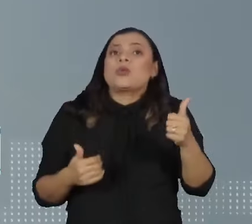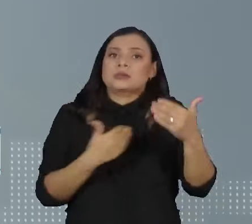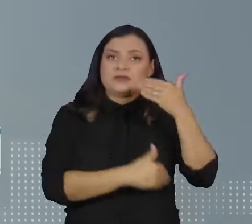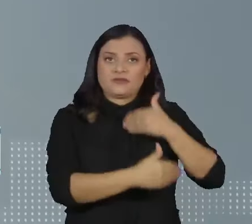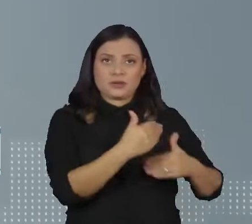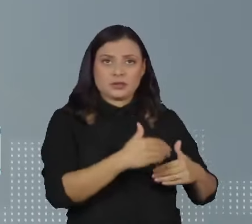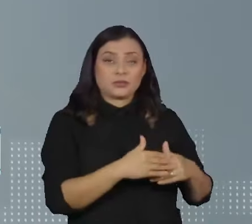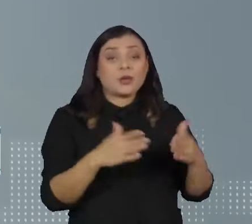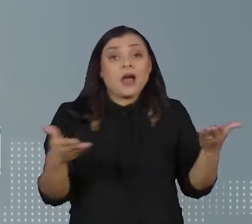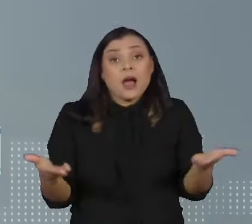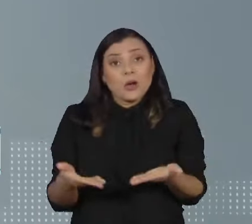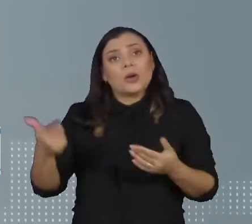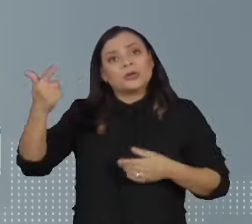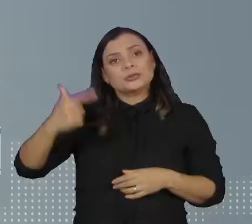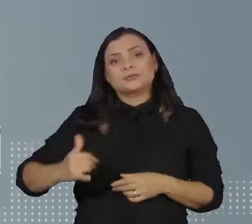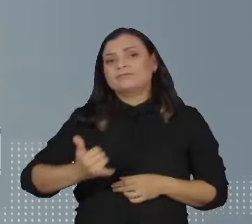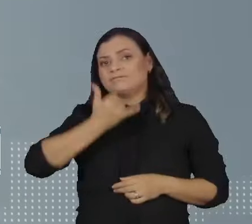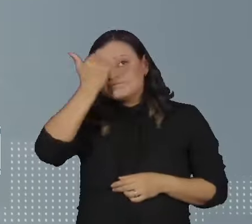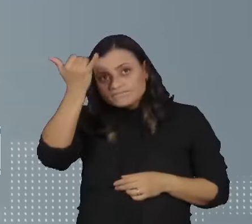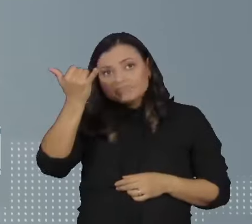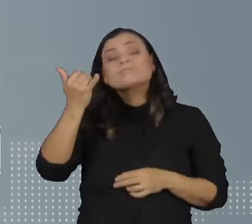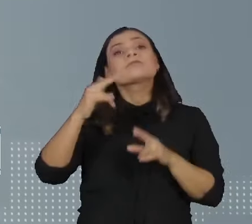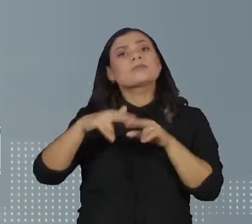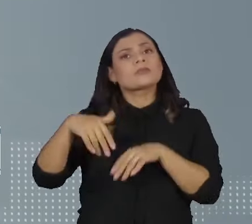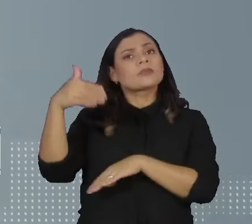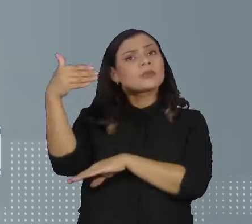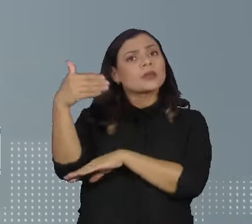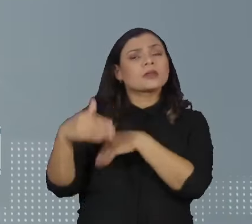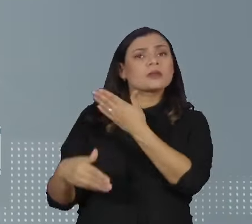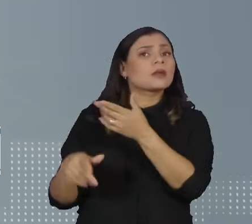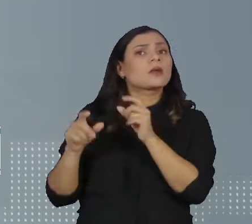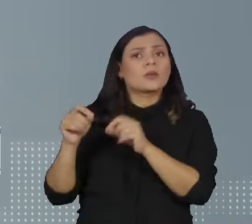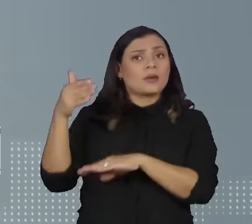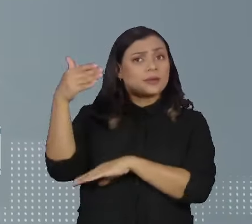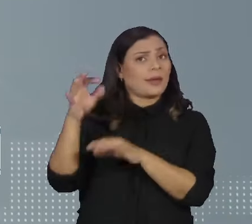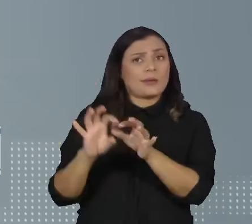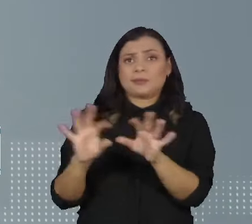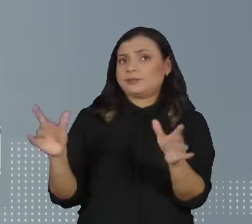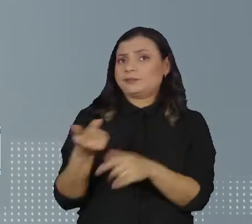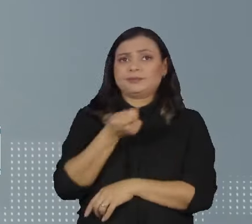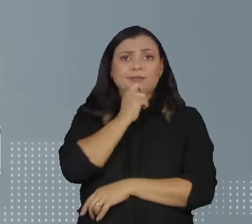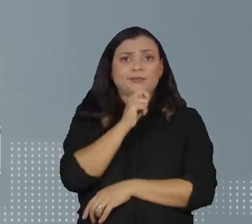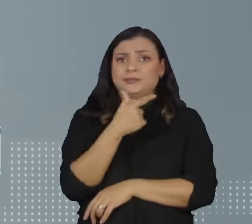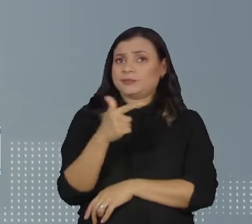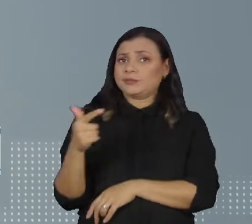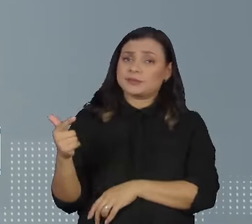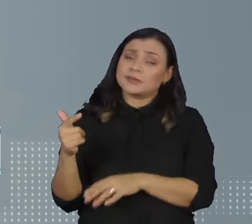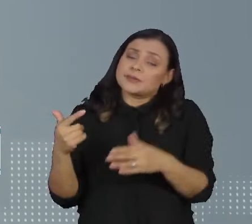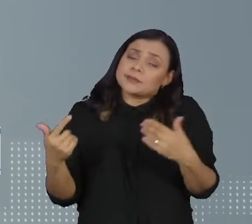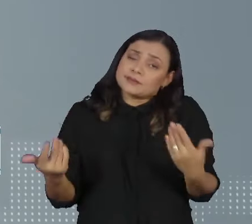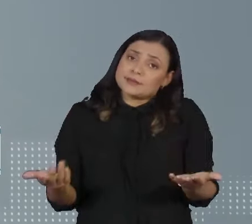De acordo com o Corpo de Bombeiros, o estabelecimento funcionava de maneira irregular. Mesmo